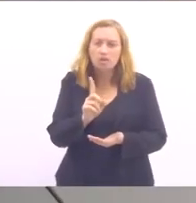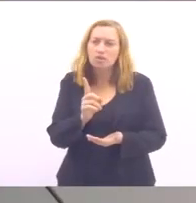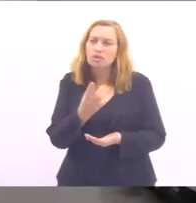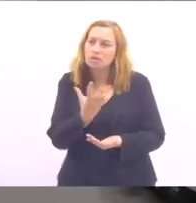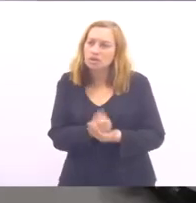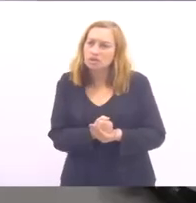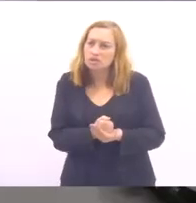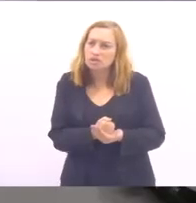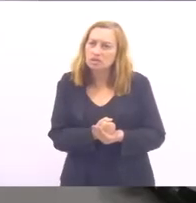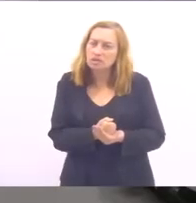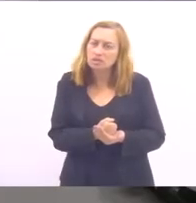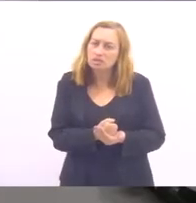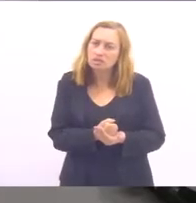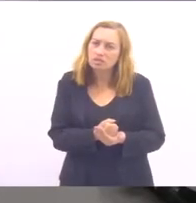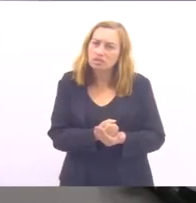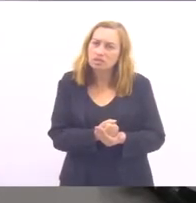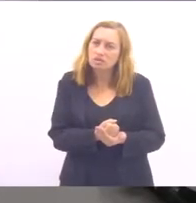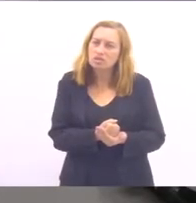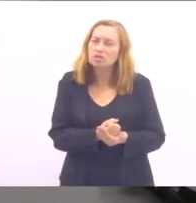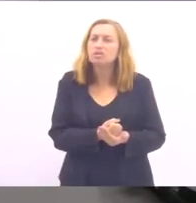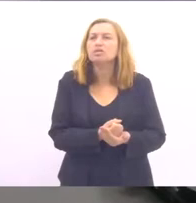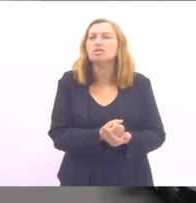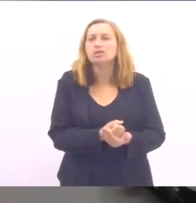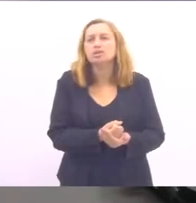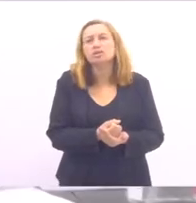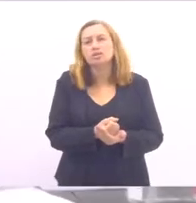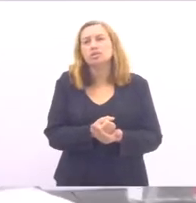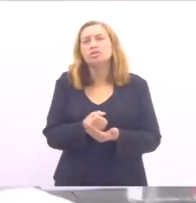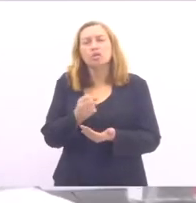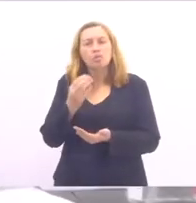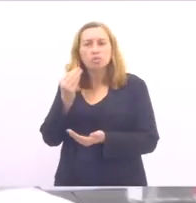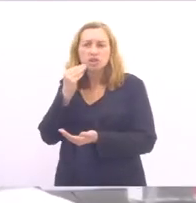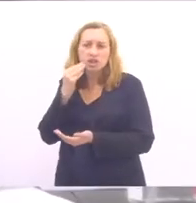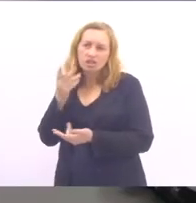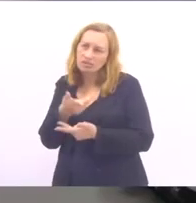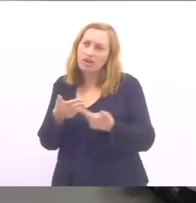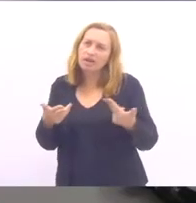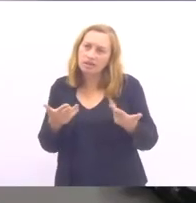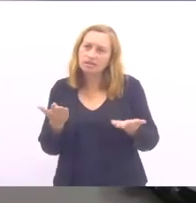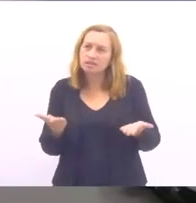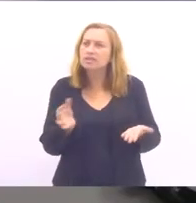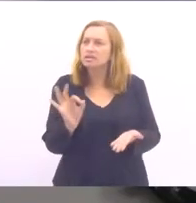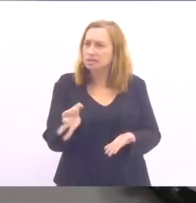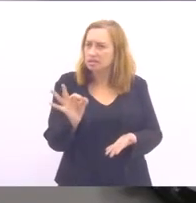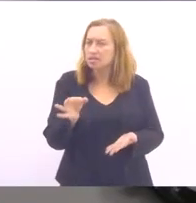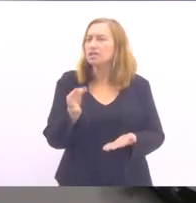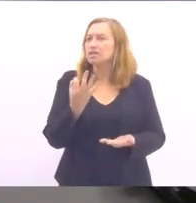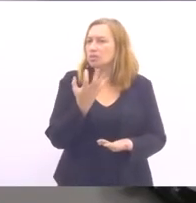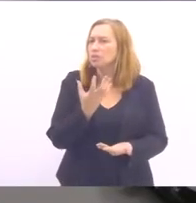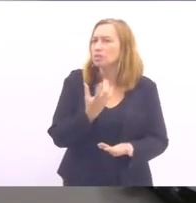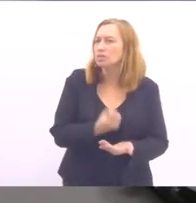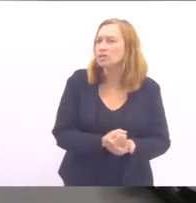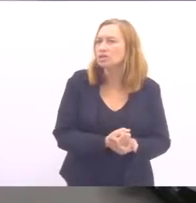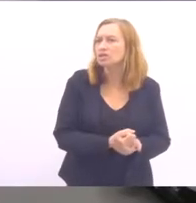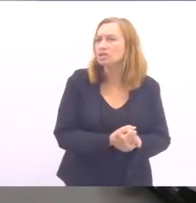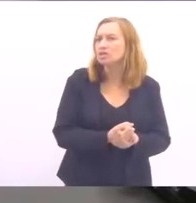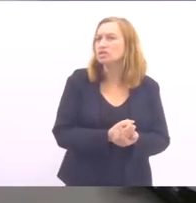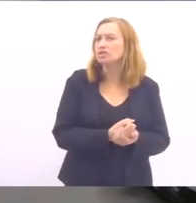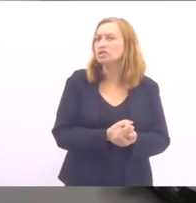para especificamente para isso. Uma vez você cadastrar, isso. Você pode ter várias oportunidades. Isso. Exatamente. Na verdade, o cadastro ele